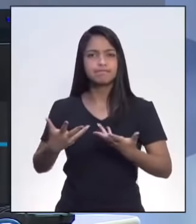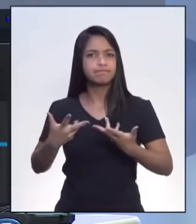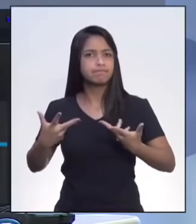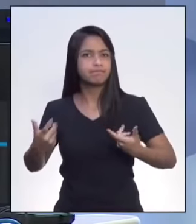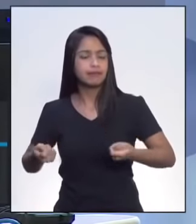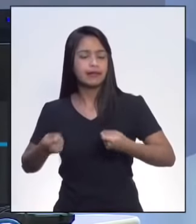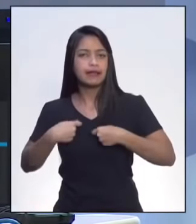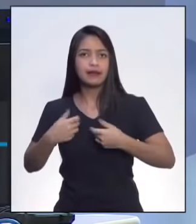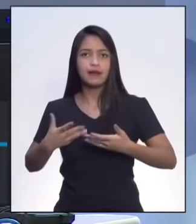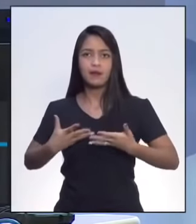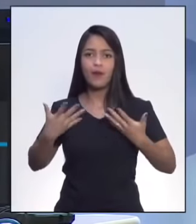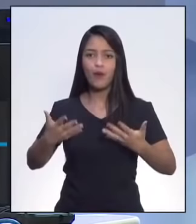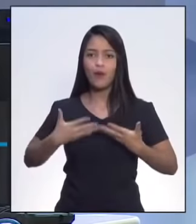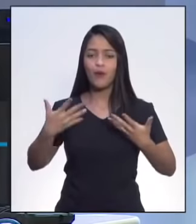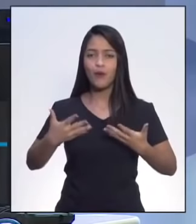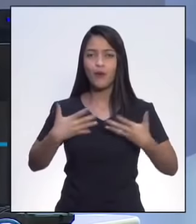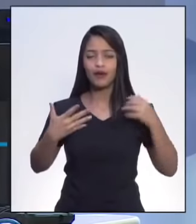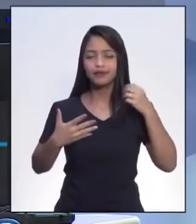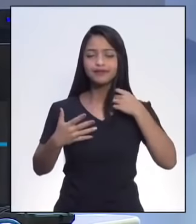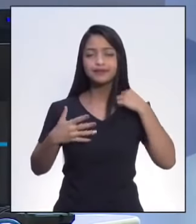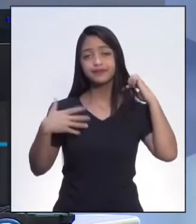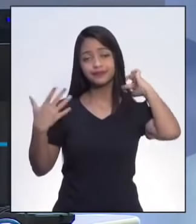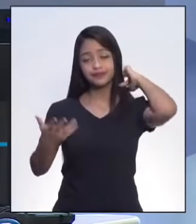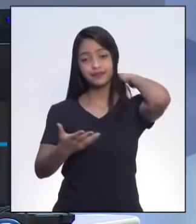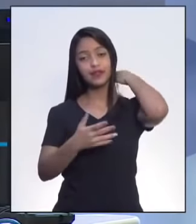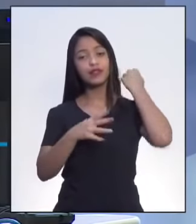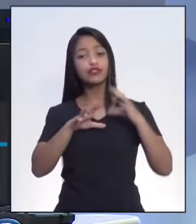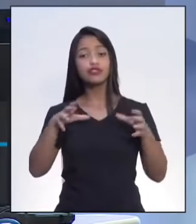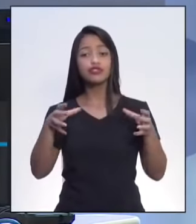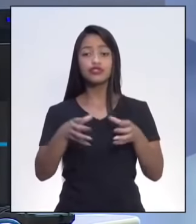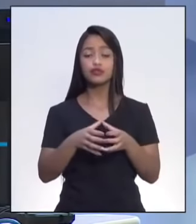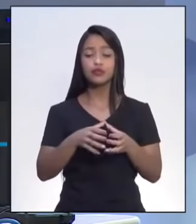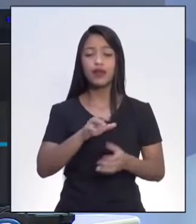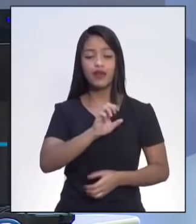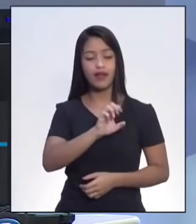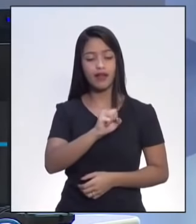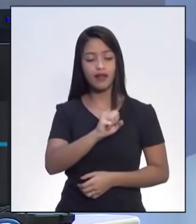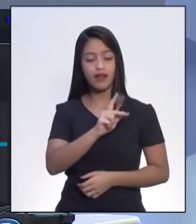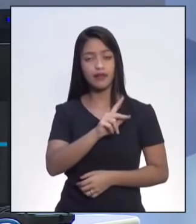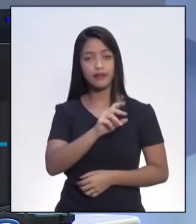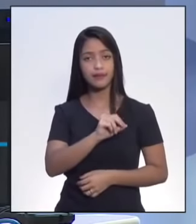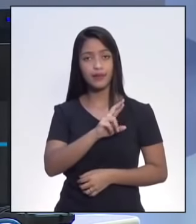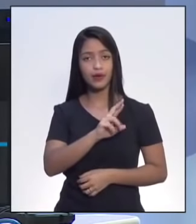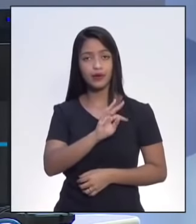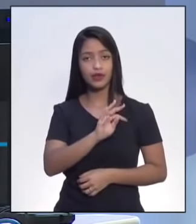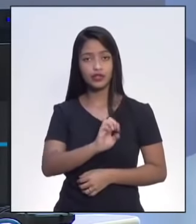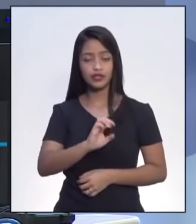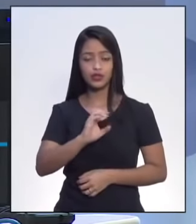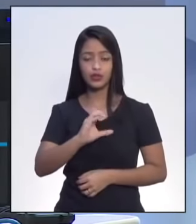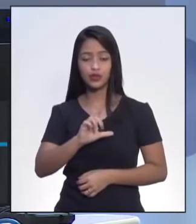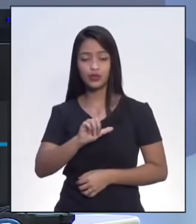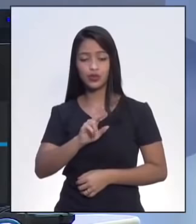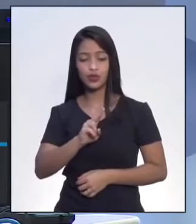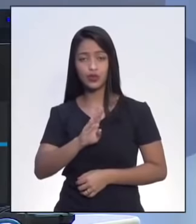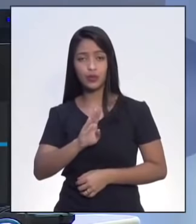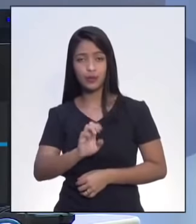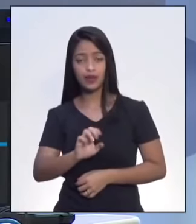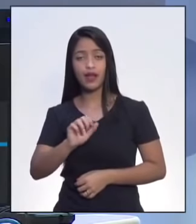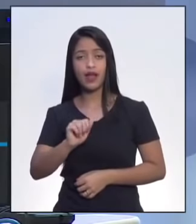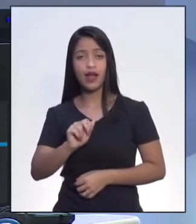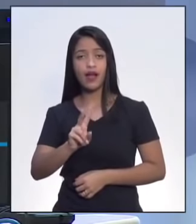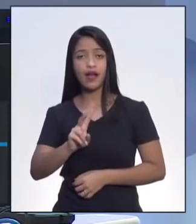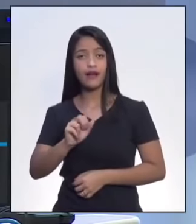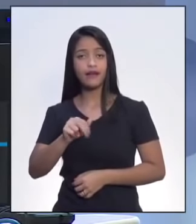empolgante. Agora, quanto ao Esporte Clube Avante, como ele foi retratado lá na notícia? O que ele